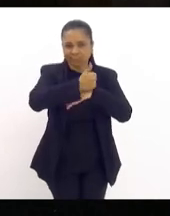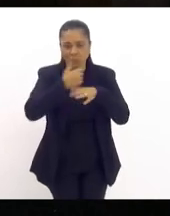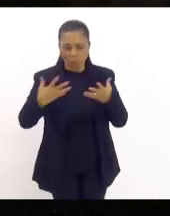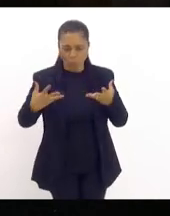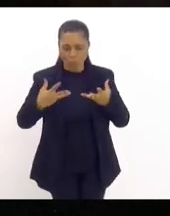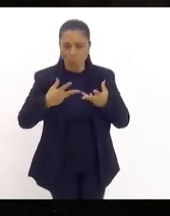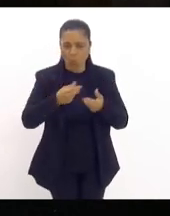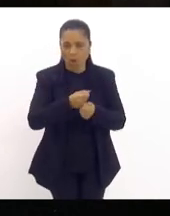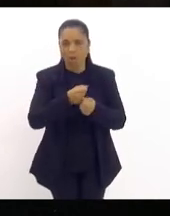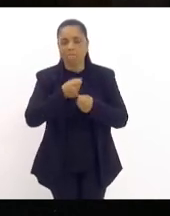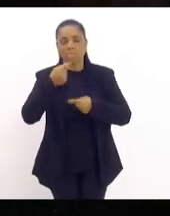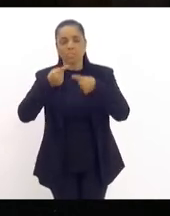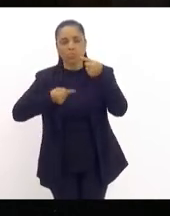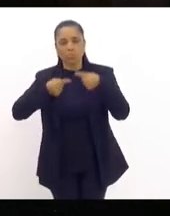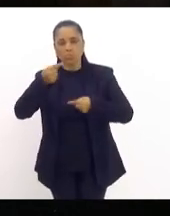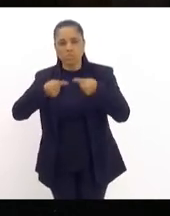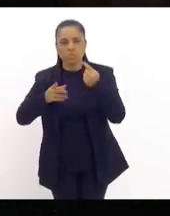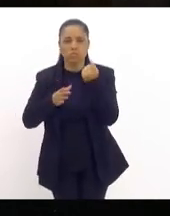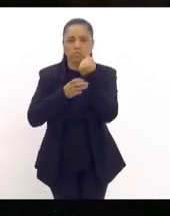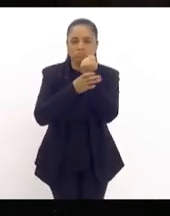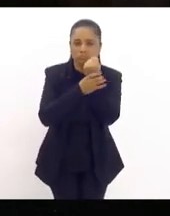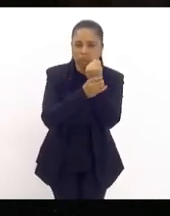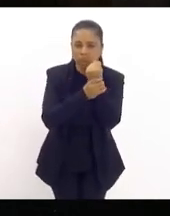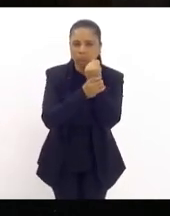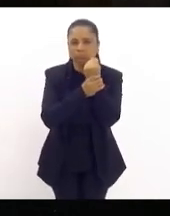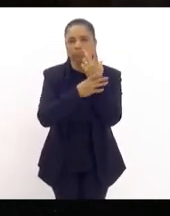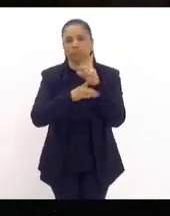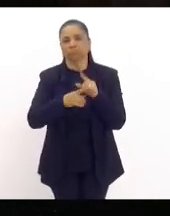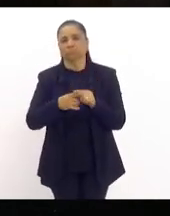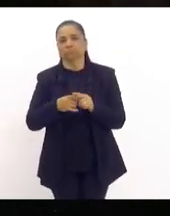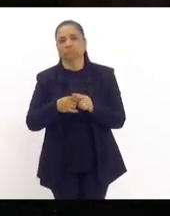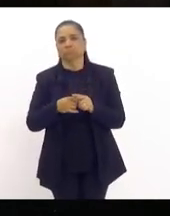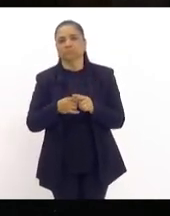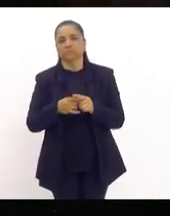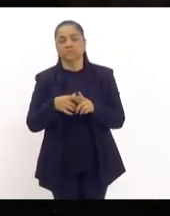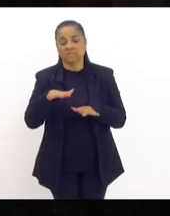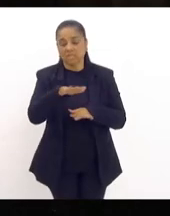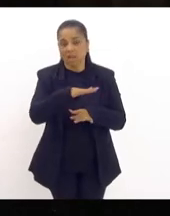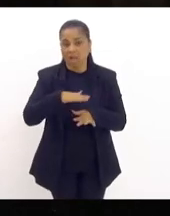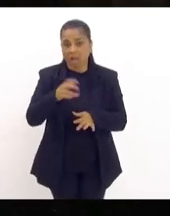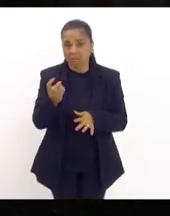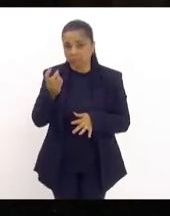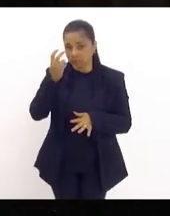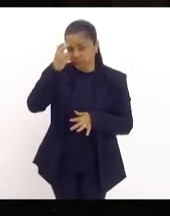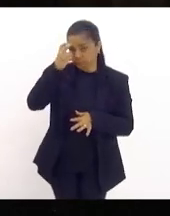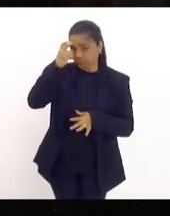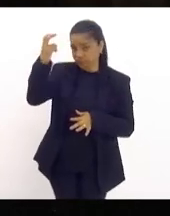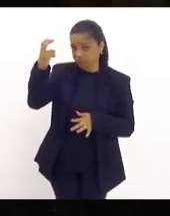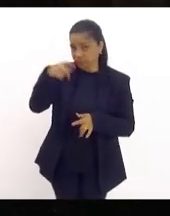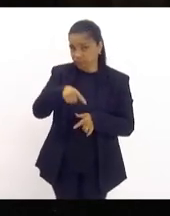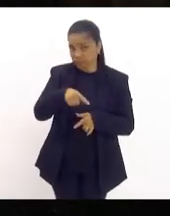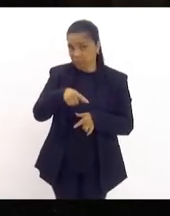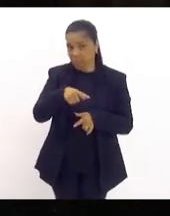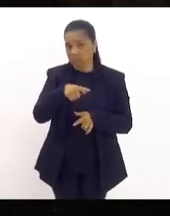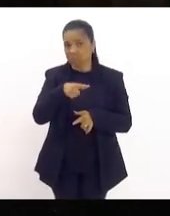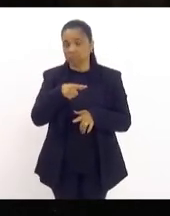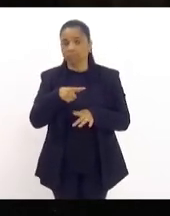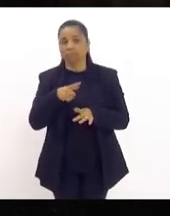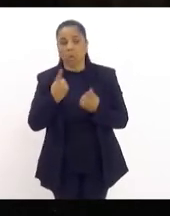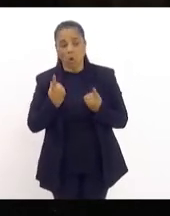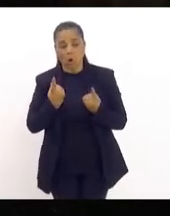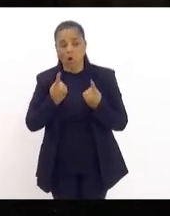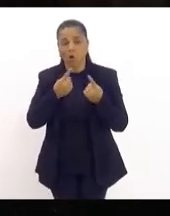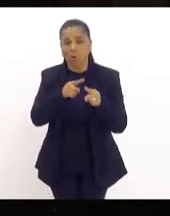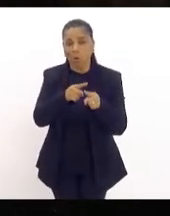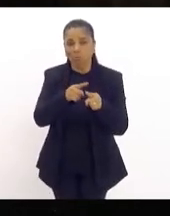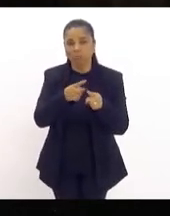garantir políticas de segurança, né, na área de inteligência, que a gente precisa tanto para combater a